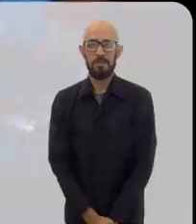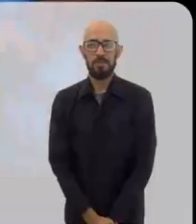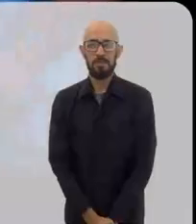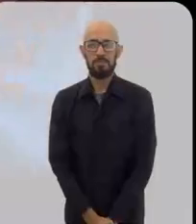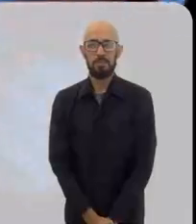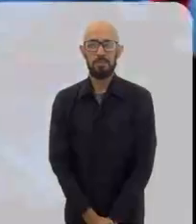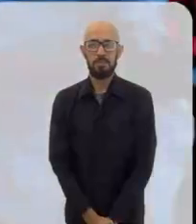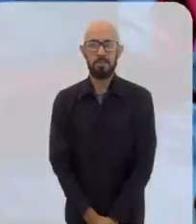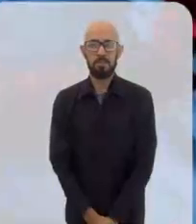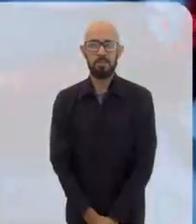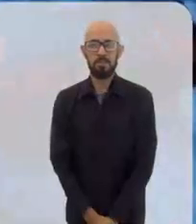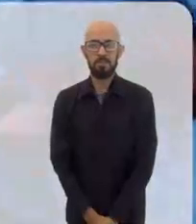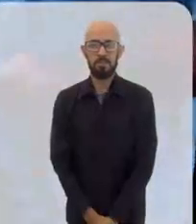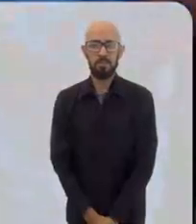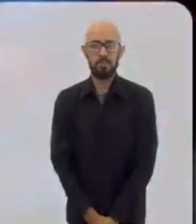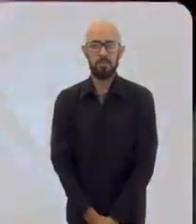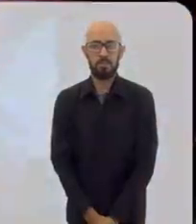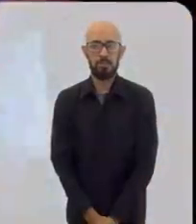Música